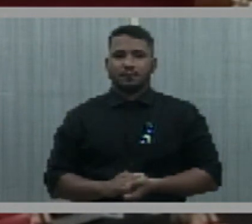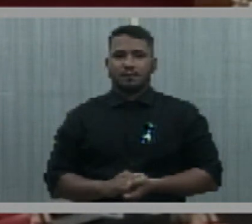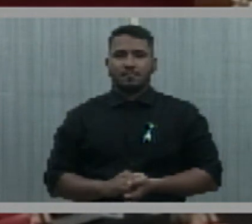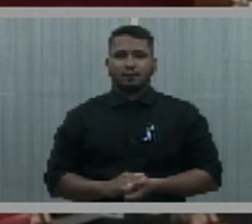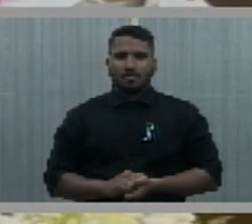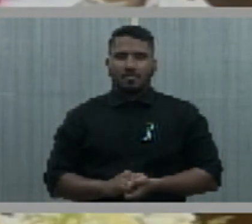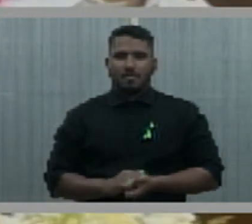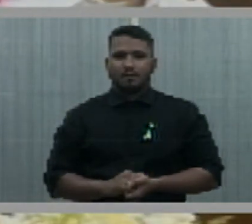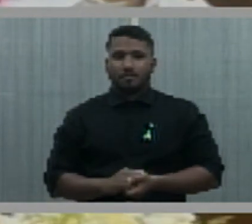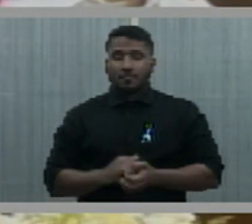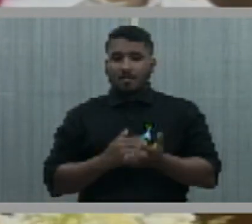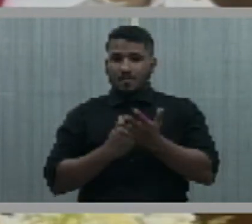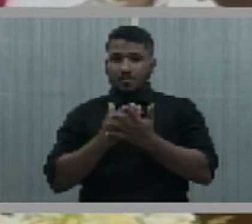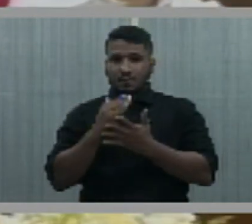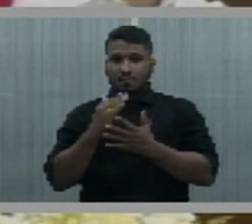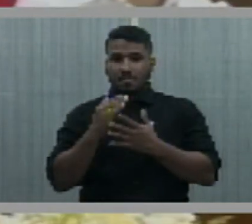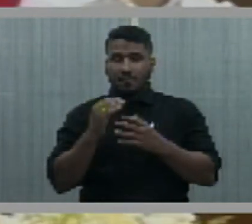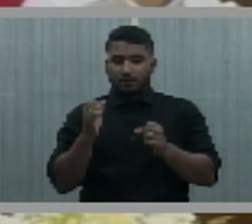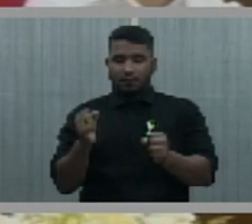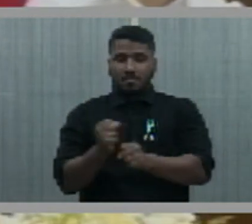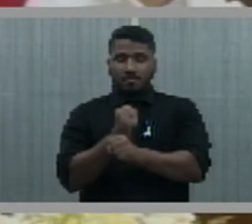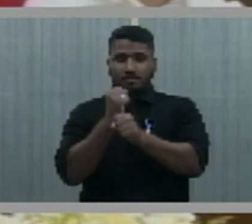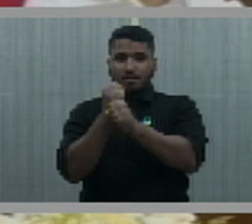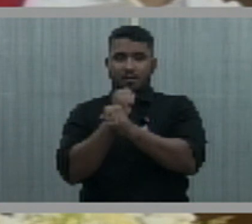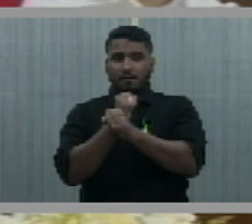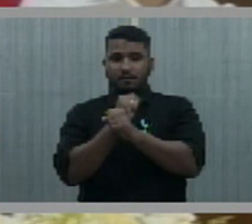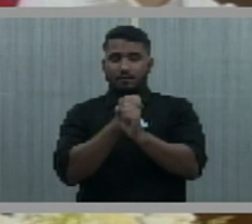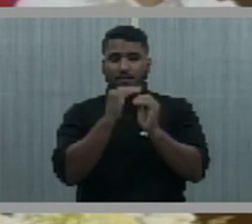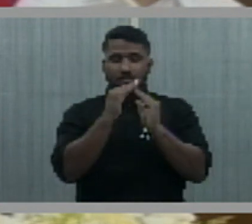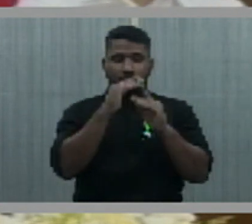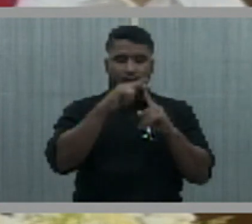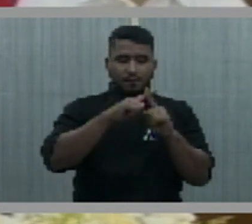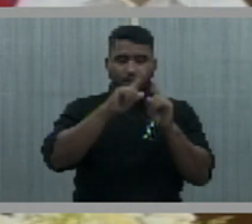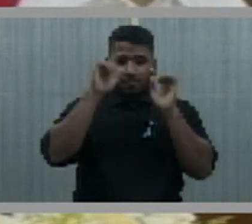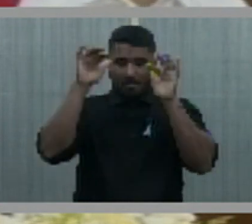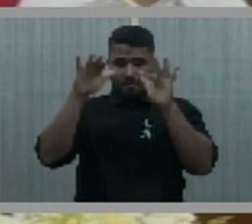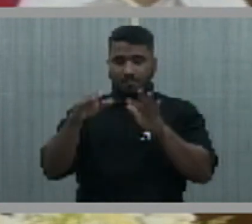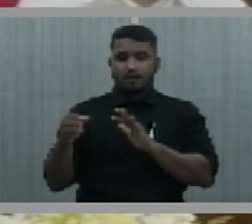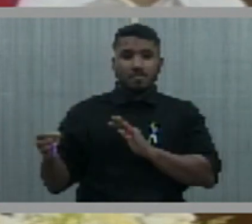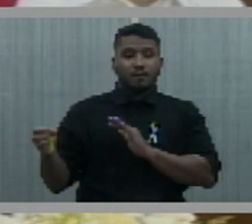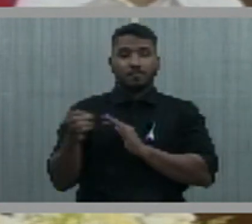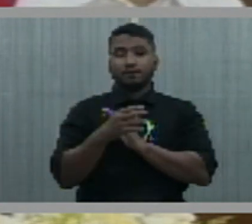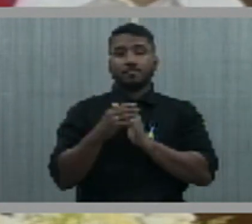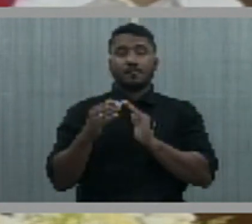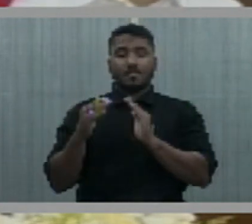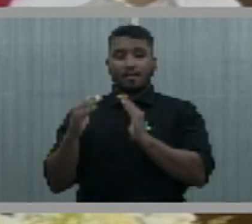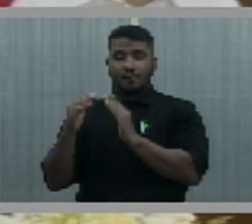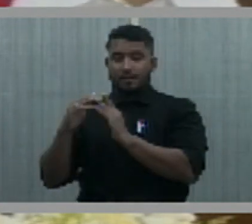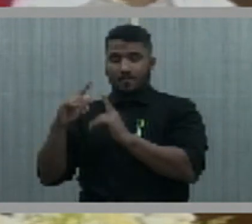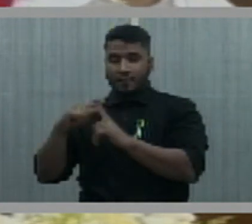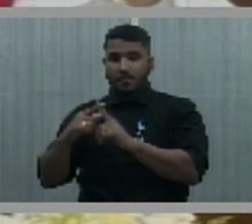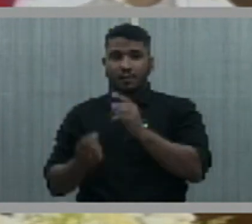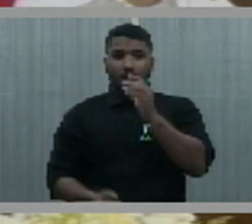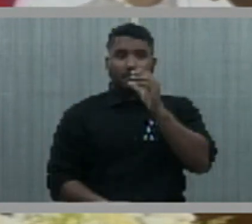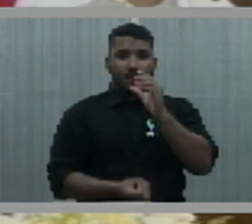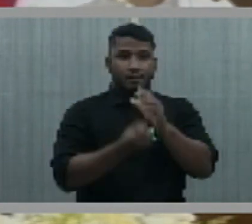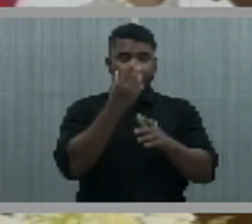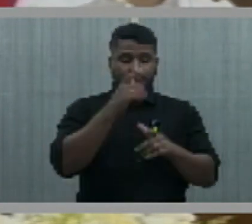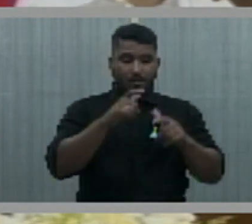Deu início às obras de reforma da catedral e abençoou uma nova capela do Santíssimo. Criou o